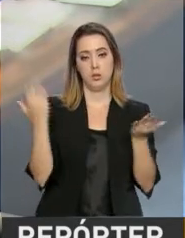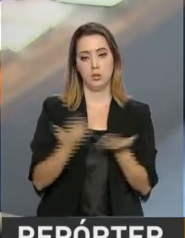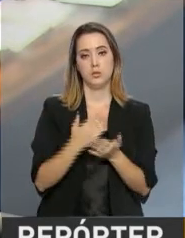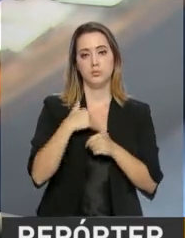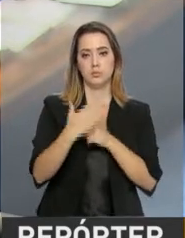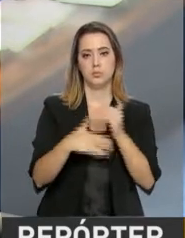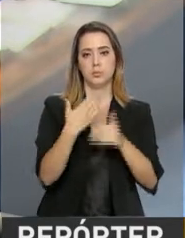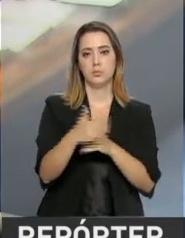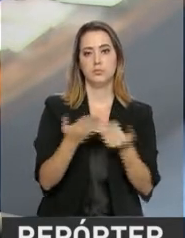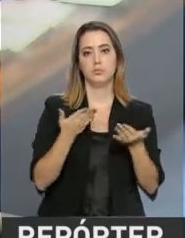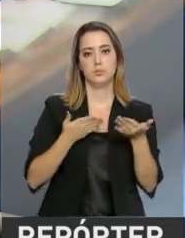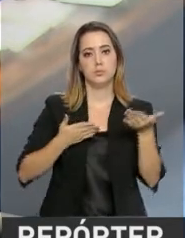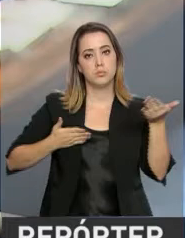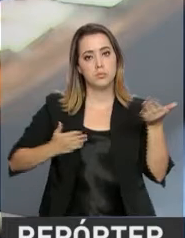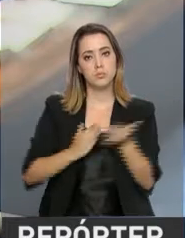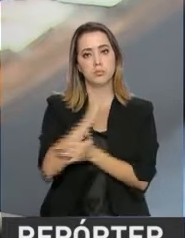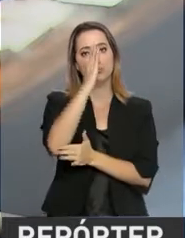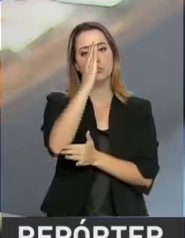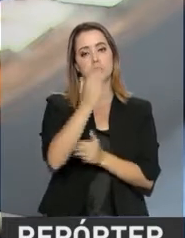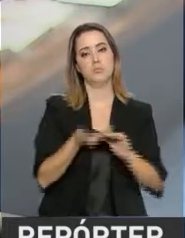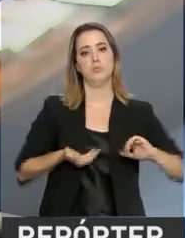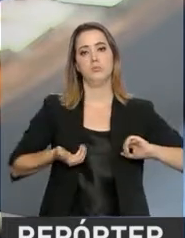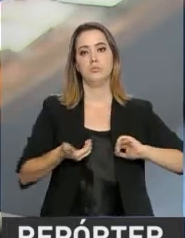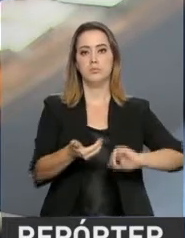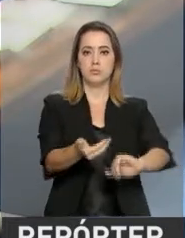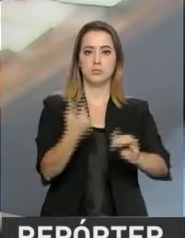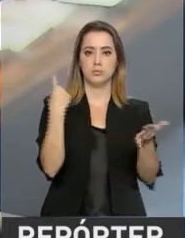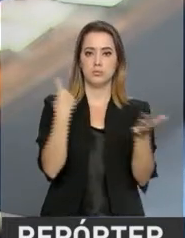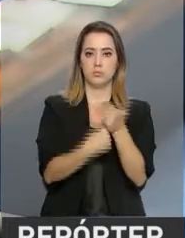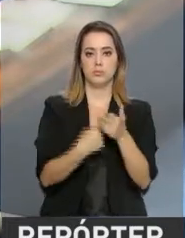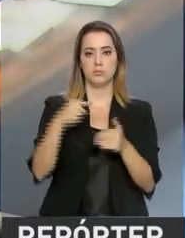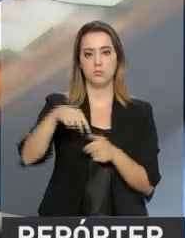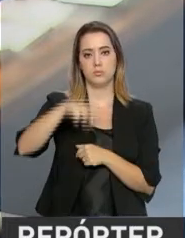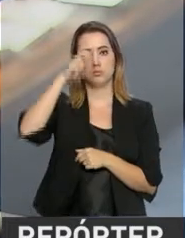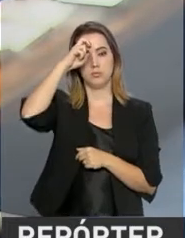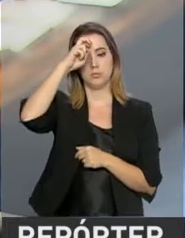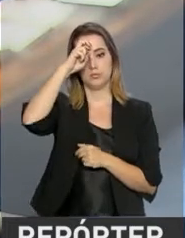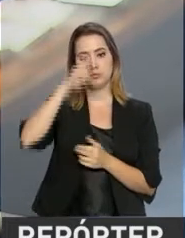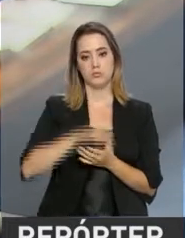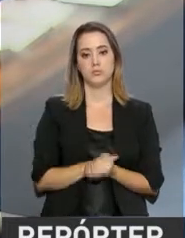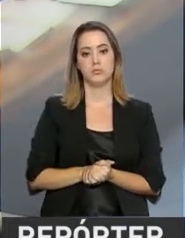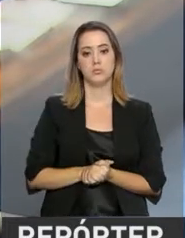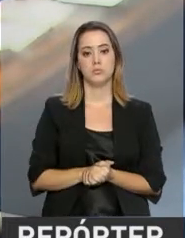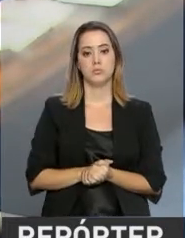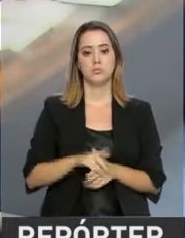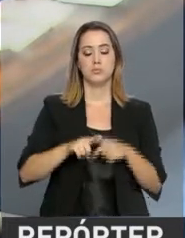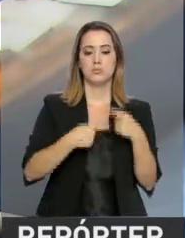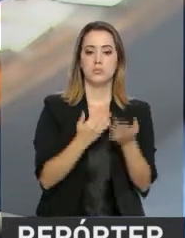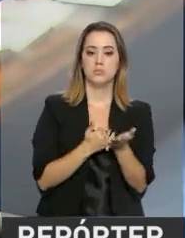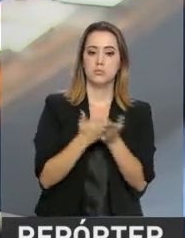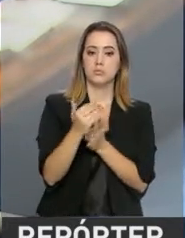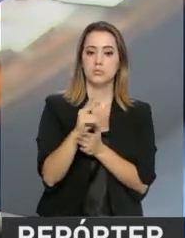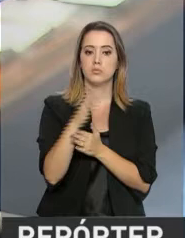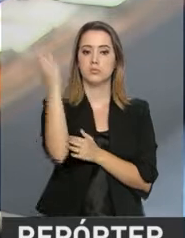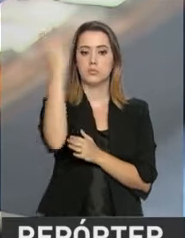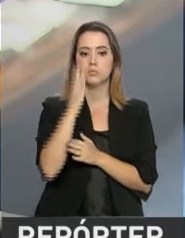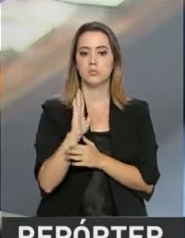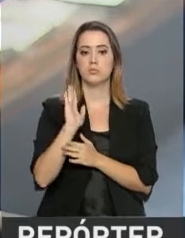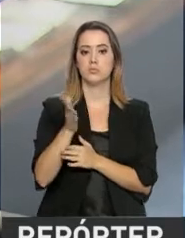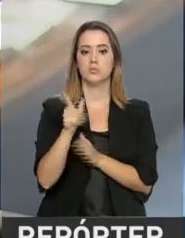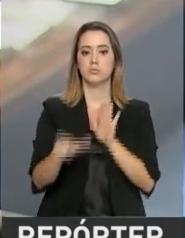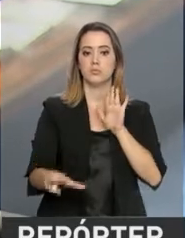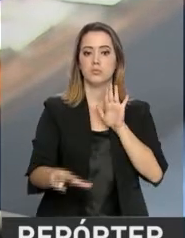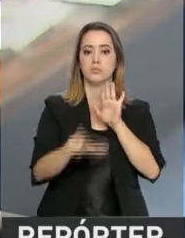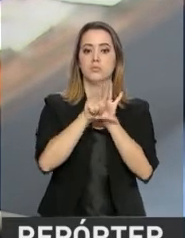agora para promulgação do congresso nacional em sessão marcada para esta quinta feira a partir daí o brasil já passa a ter uma